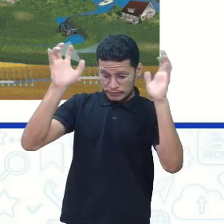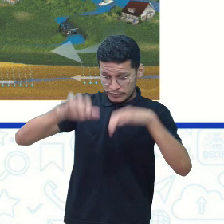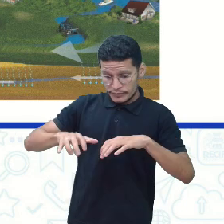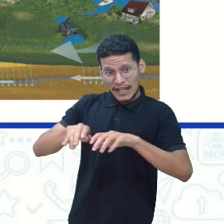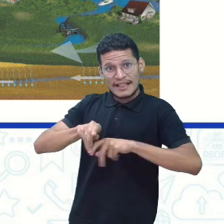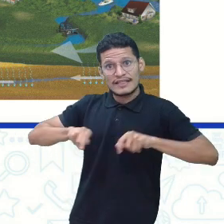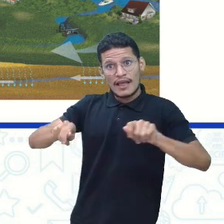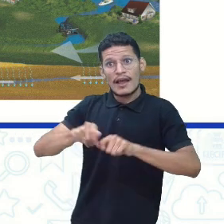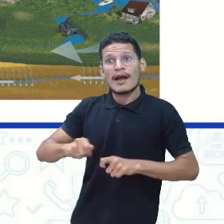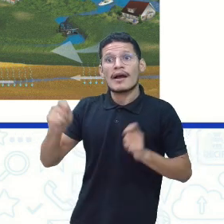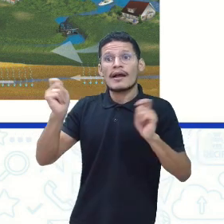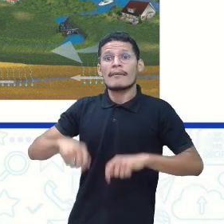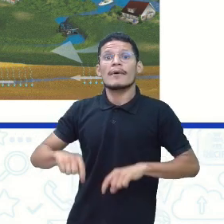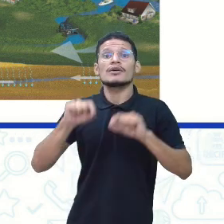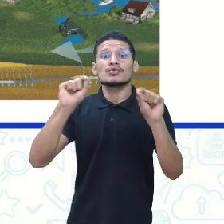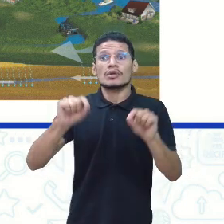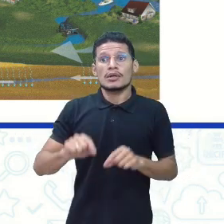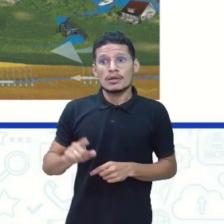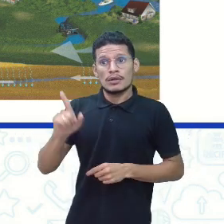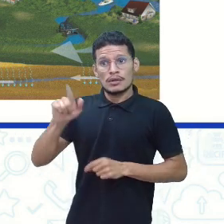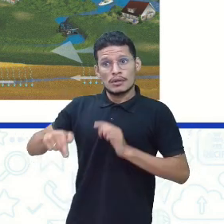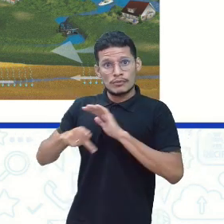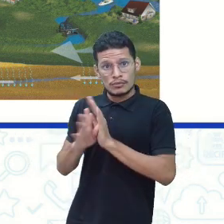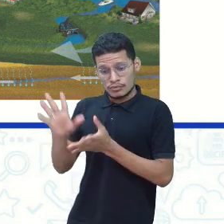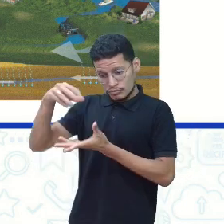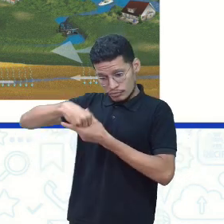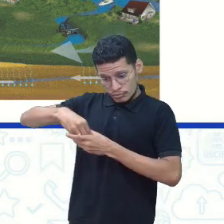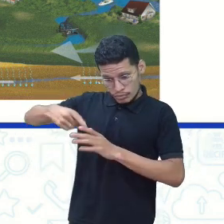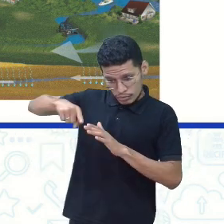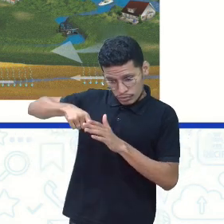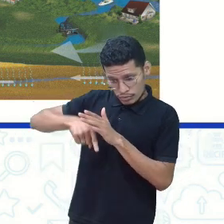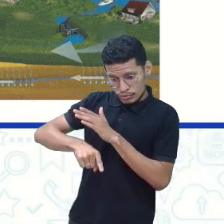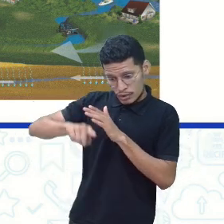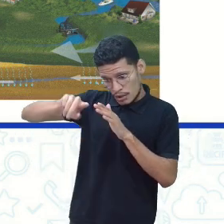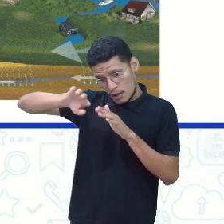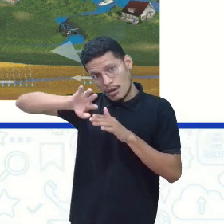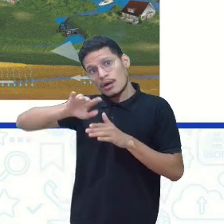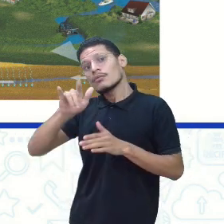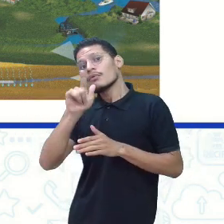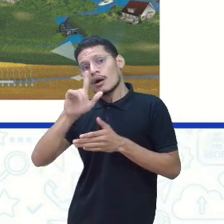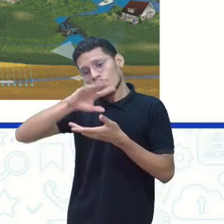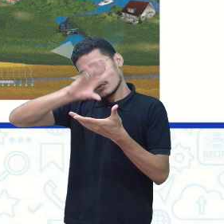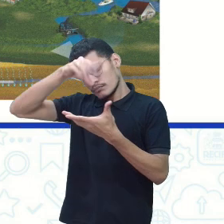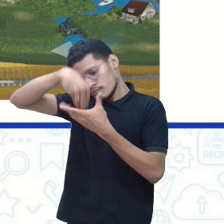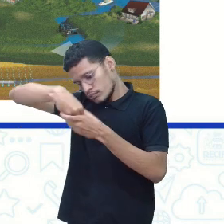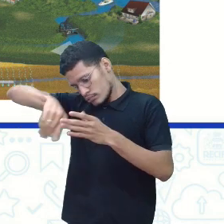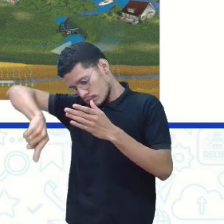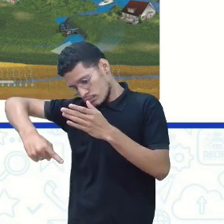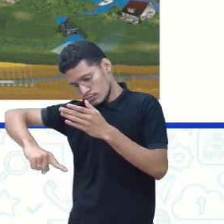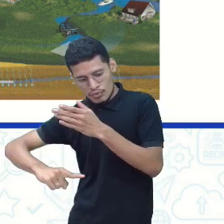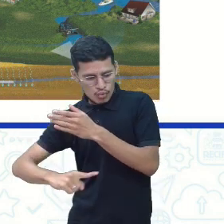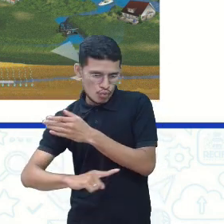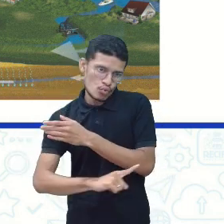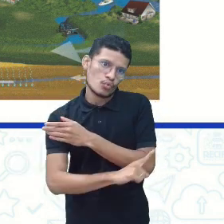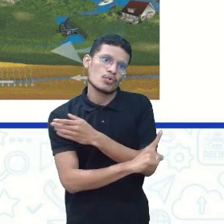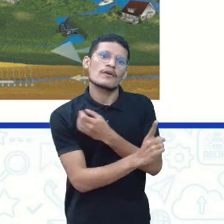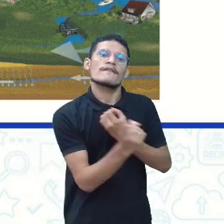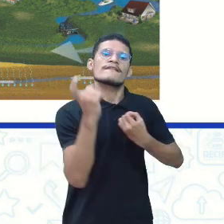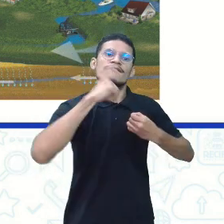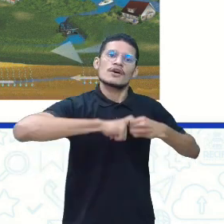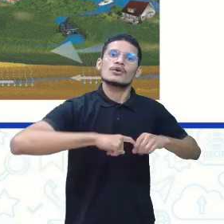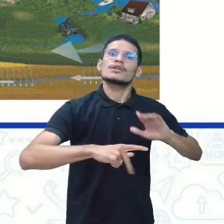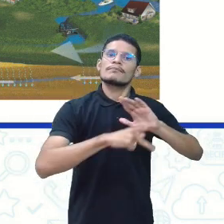volta, ela vai para os lençóis subterrâneos, aqui, olhe, onde a gente pode usar e vai voltar a